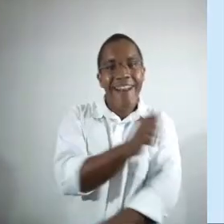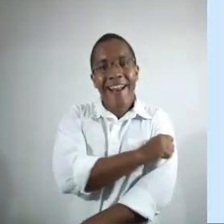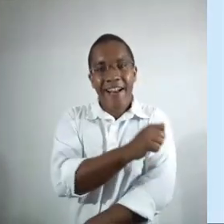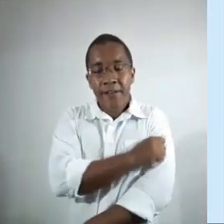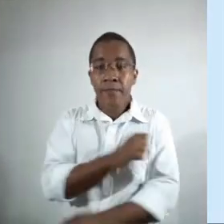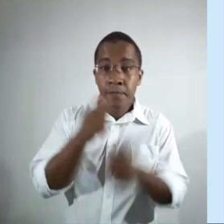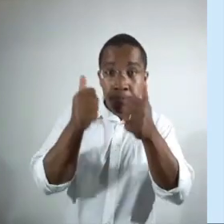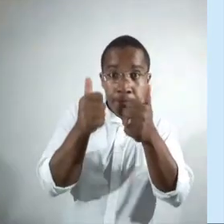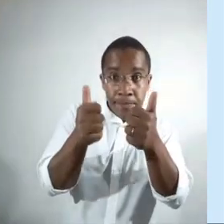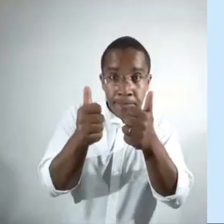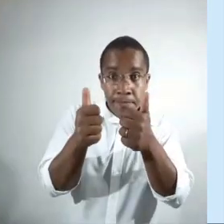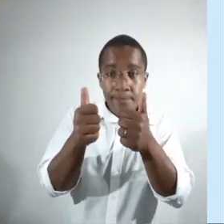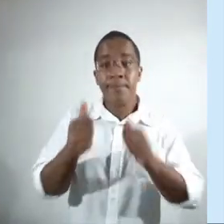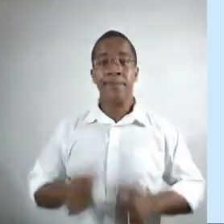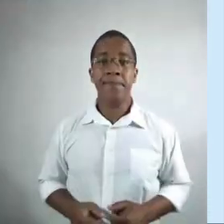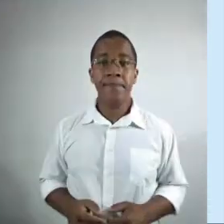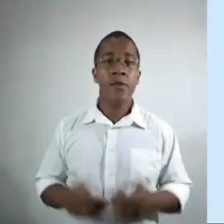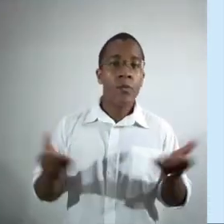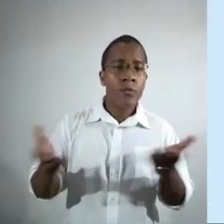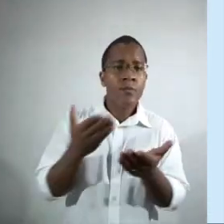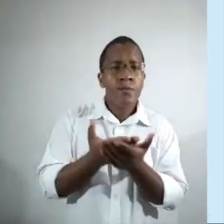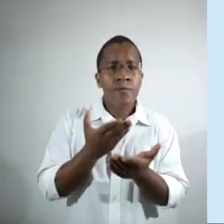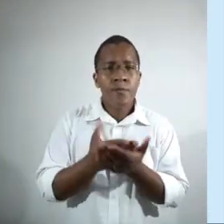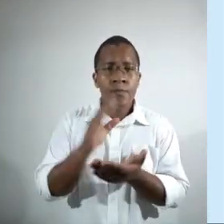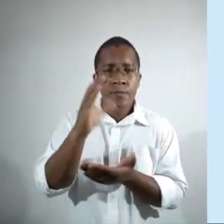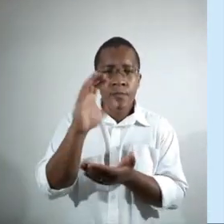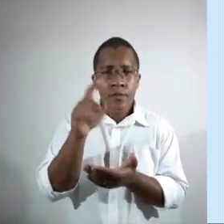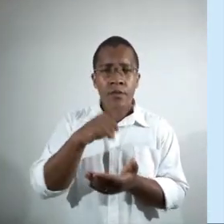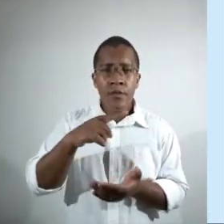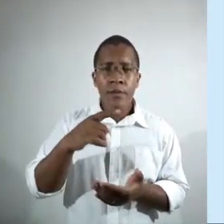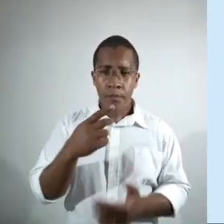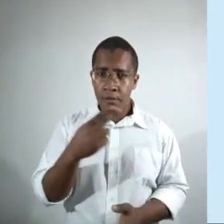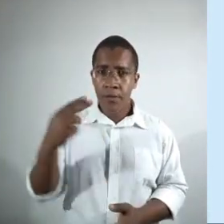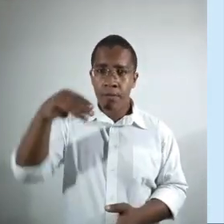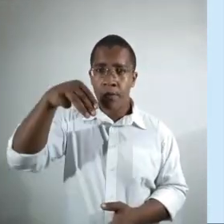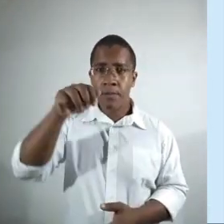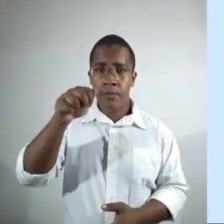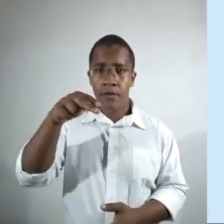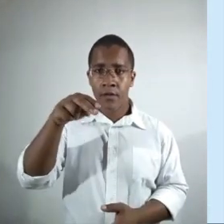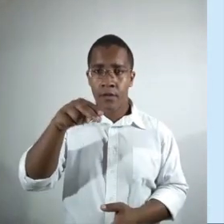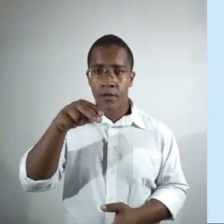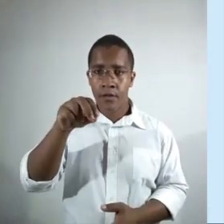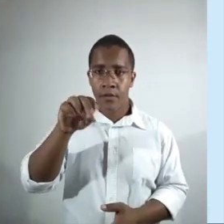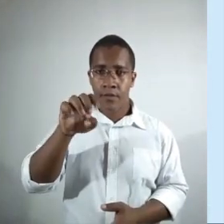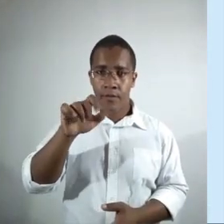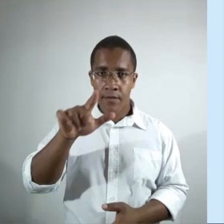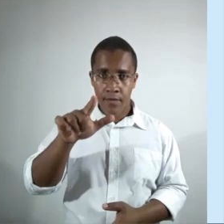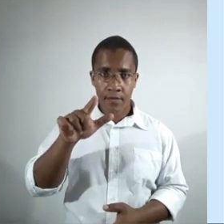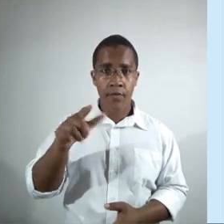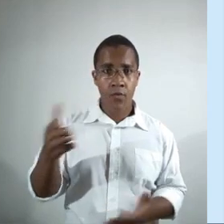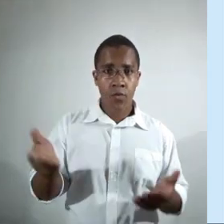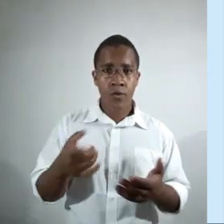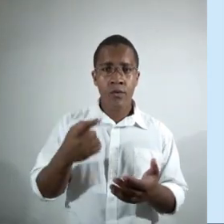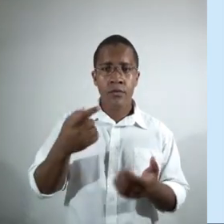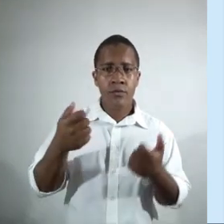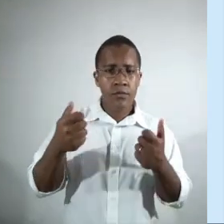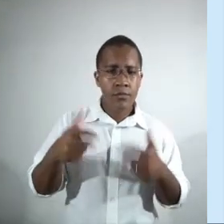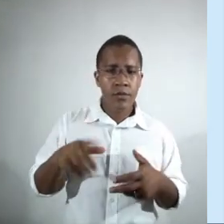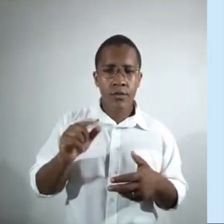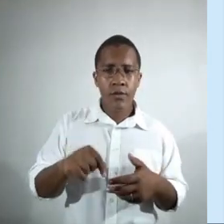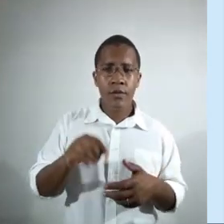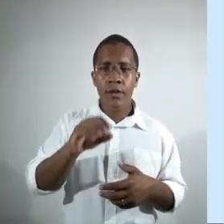Olá, queridos alunos, tudo bem? Hoje, na nossa aula de ciências, meu nome é Emanuel Martins, nós vamos ver os